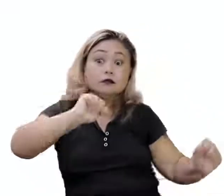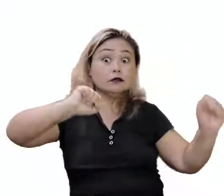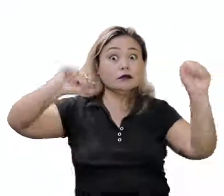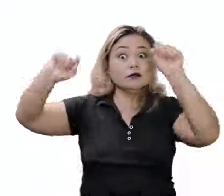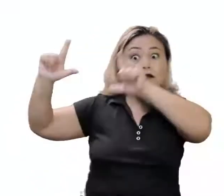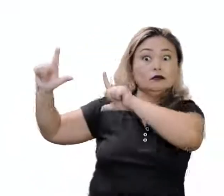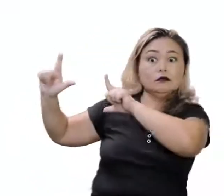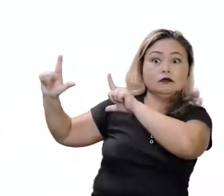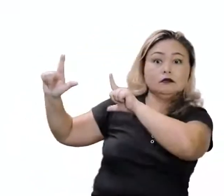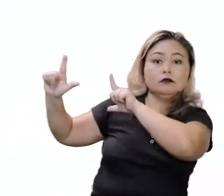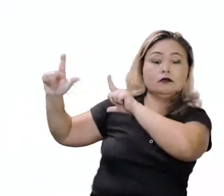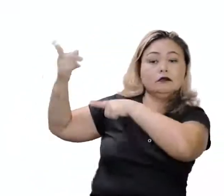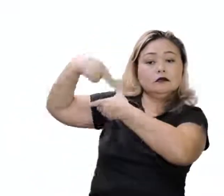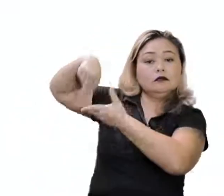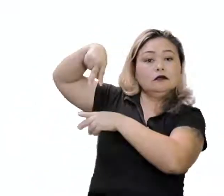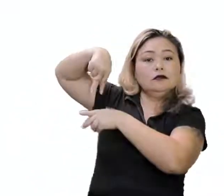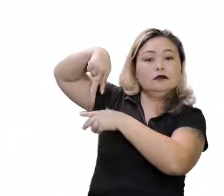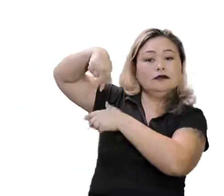jogar